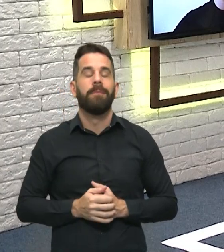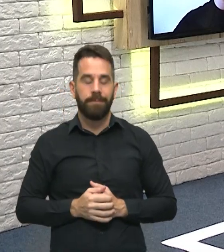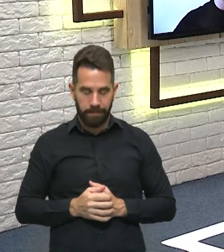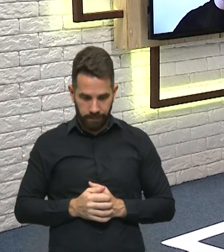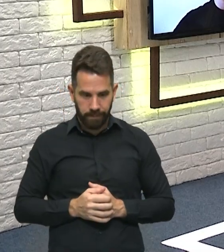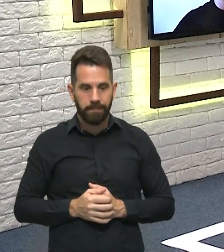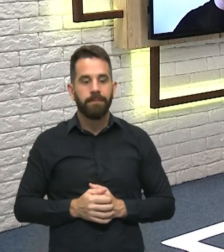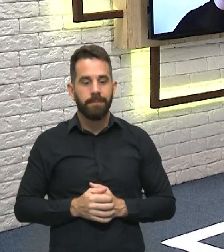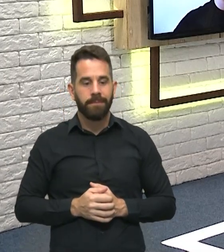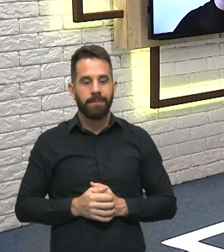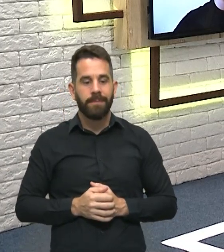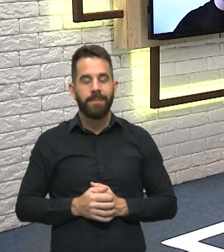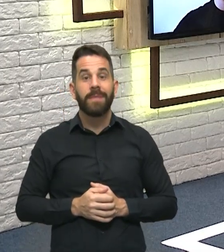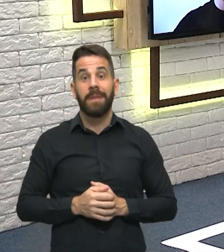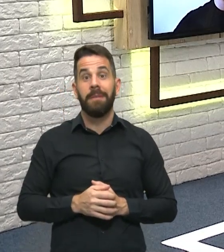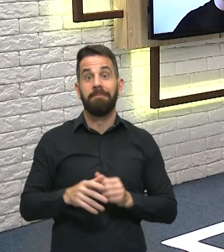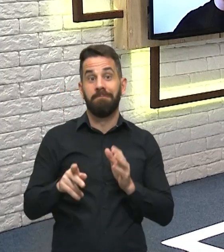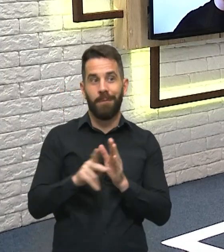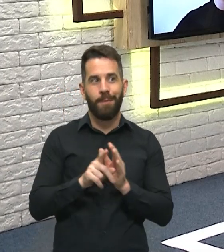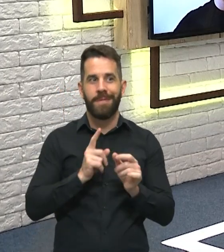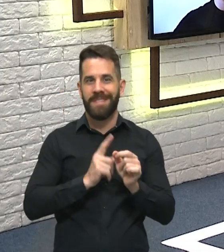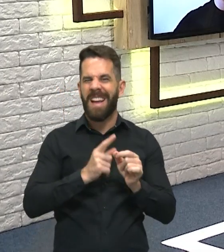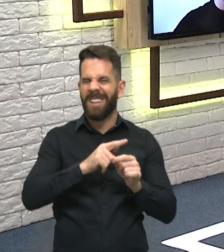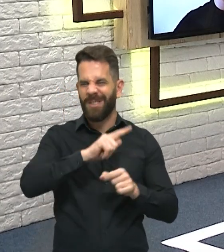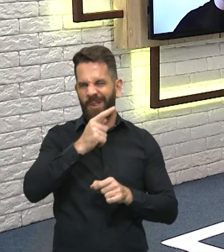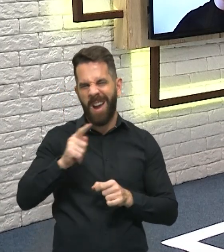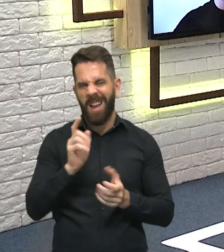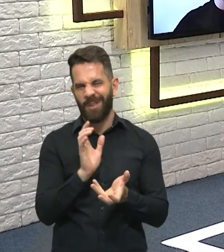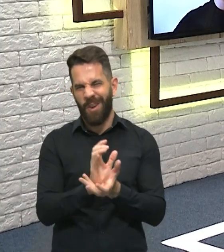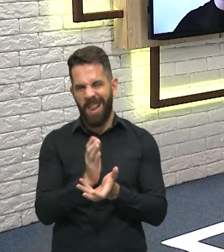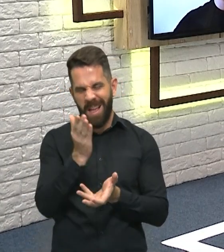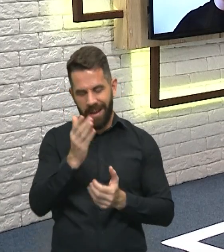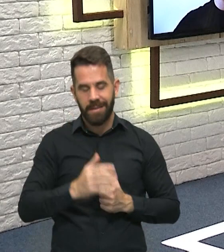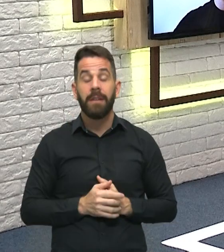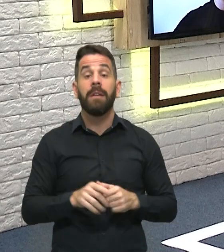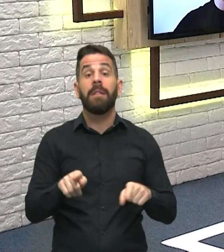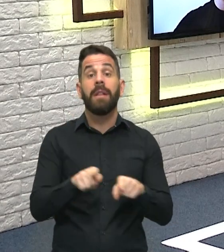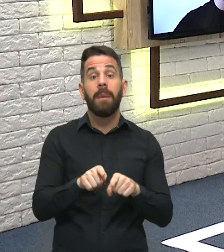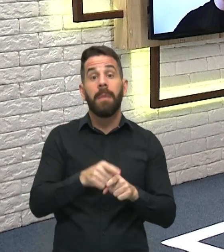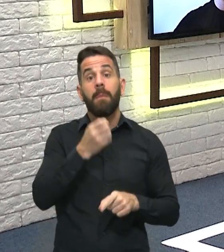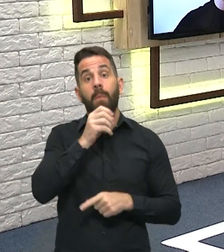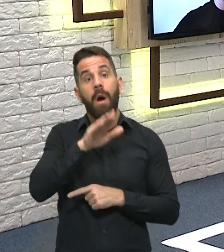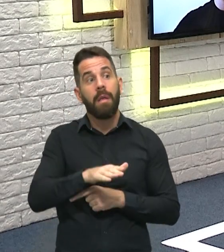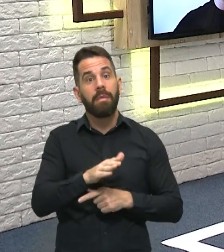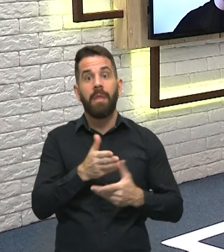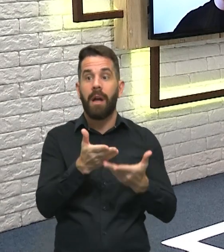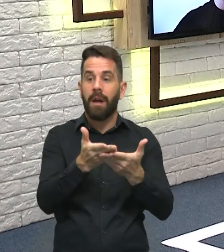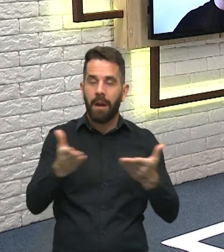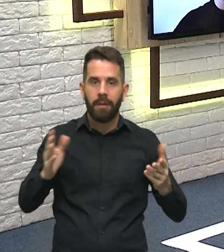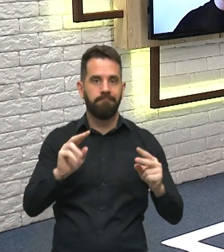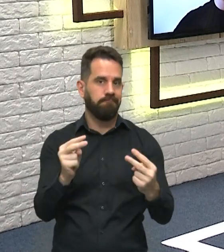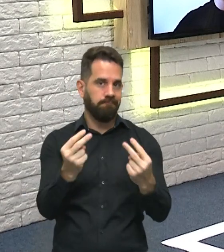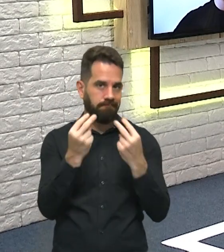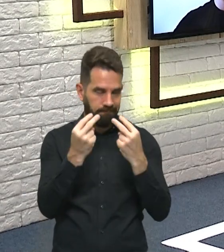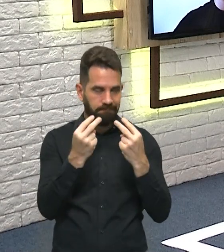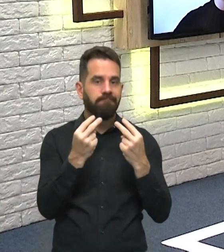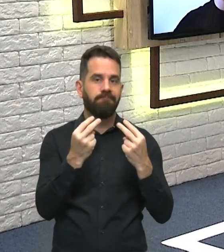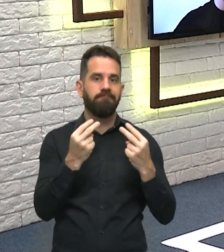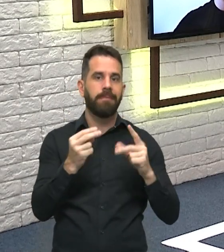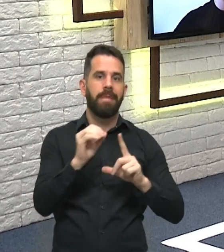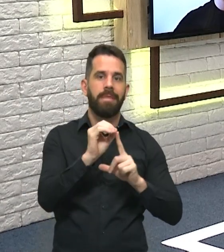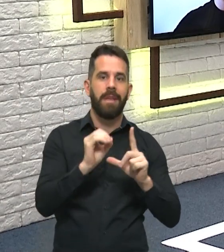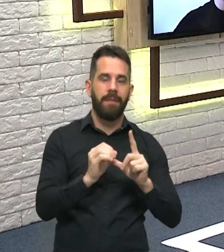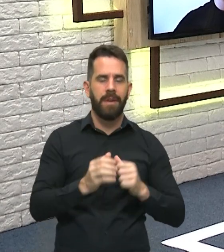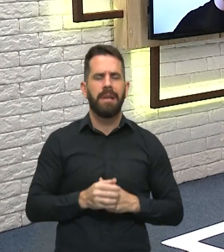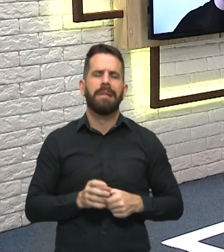Meu colega de Goiás. E boa tarde aos telespectadores da TV UFG. É sempre um prazer